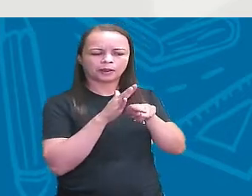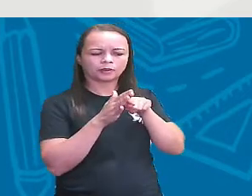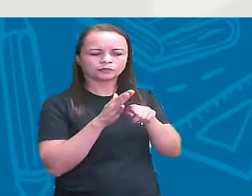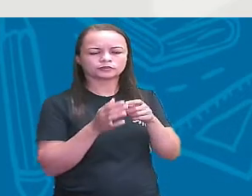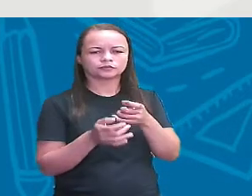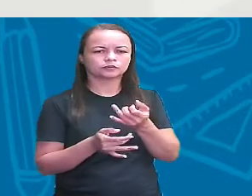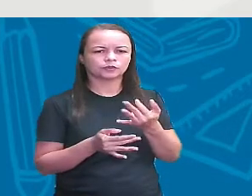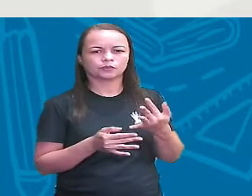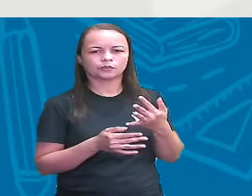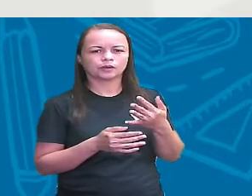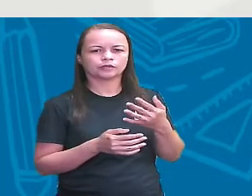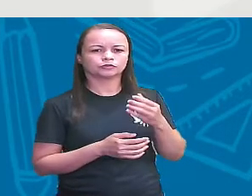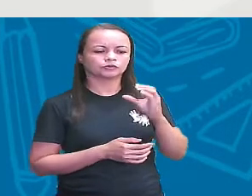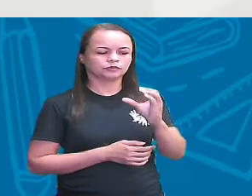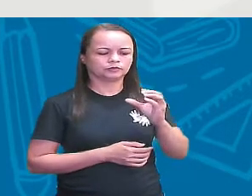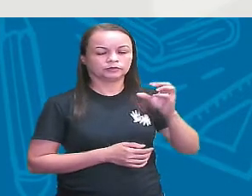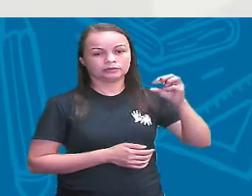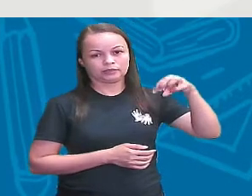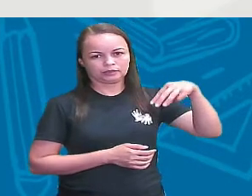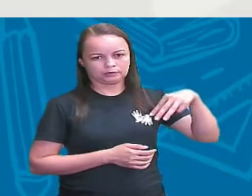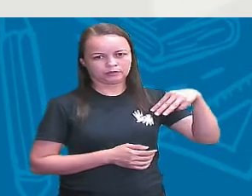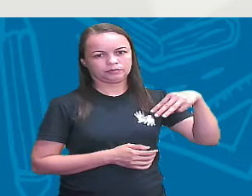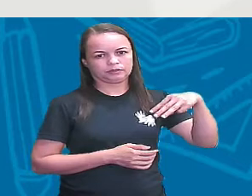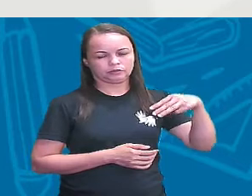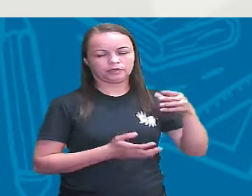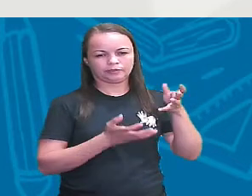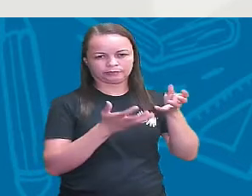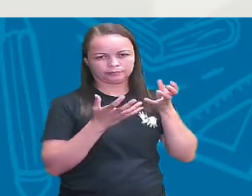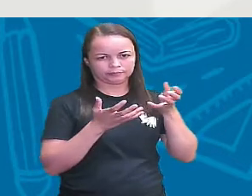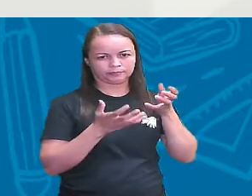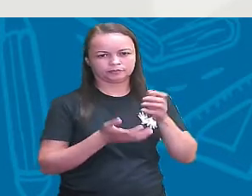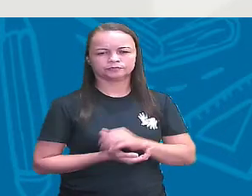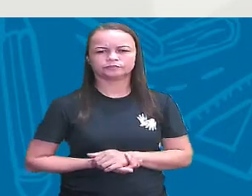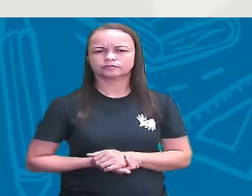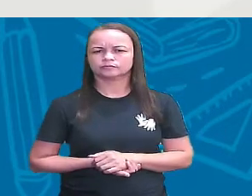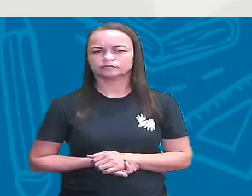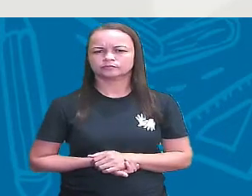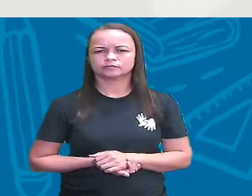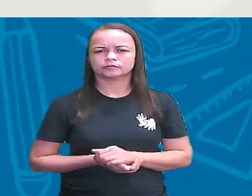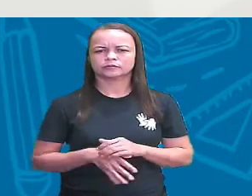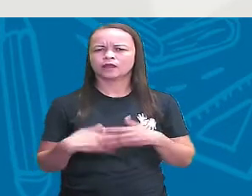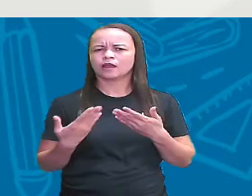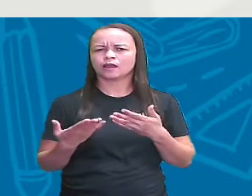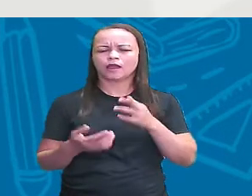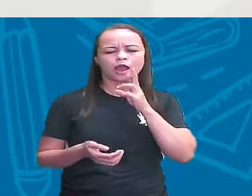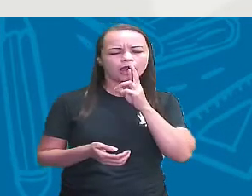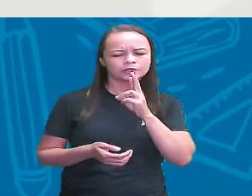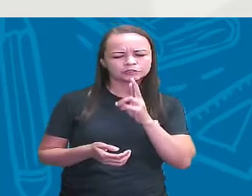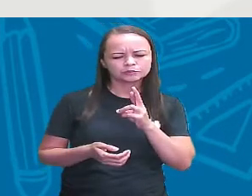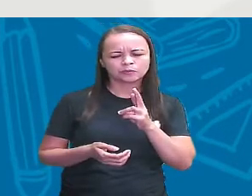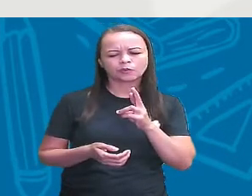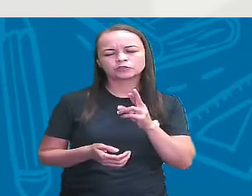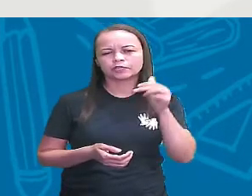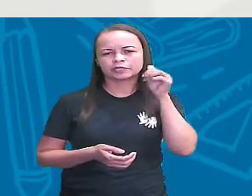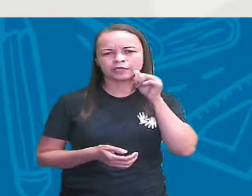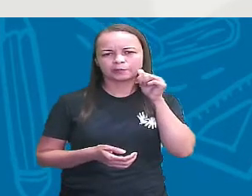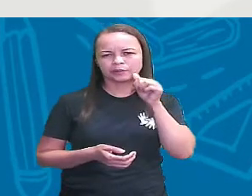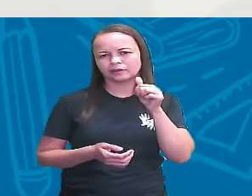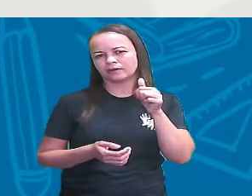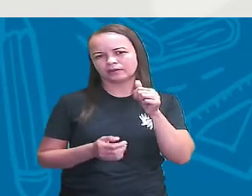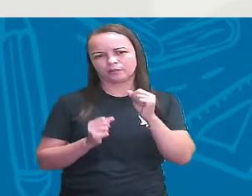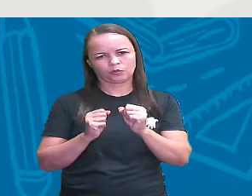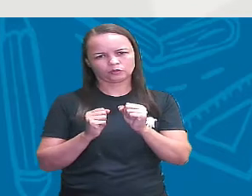perguntou quantos centímetros ela iria querer. Qual seria a resposta que Jéssica poderia dar para a